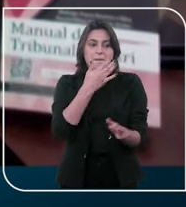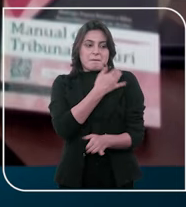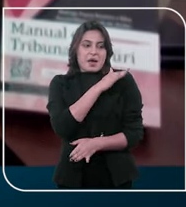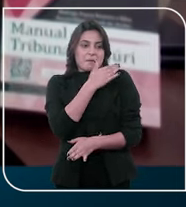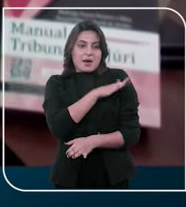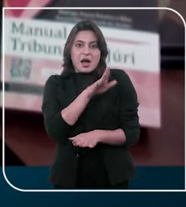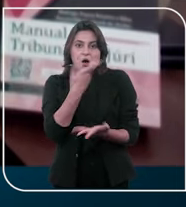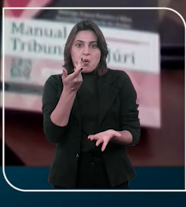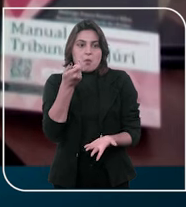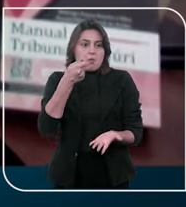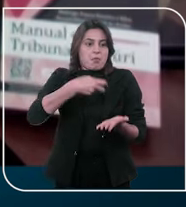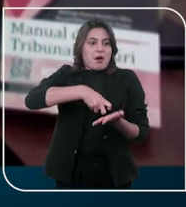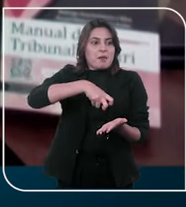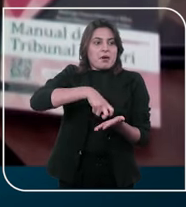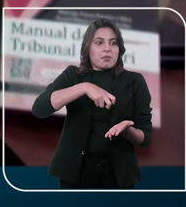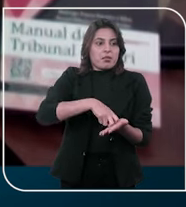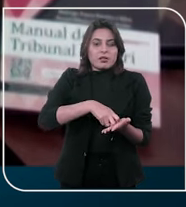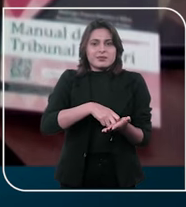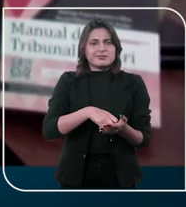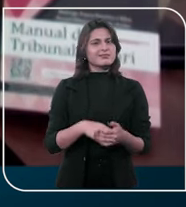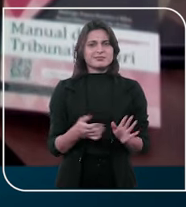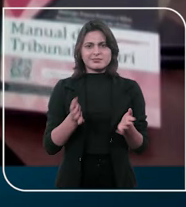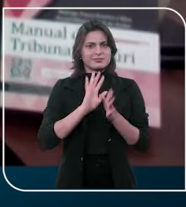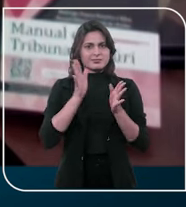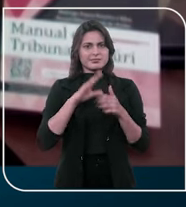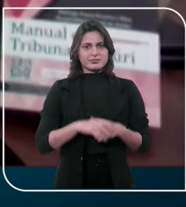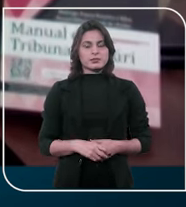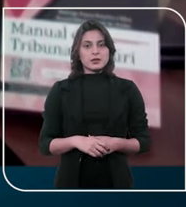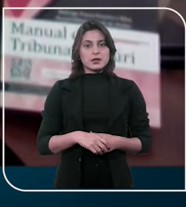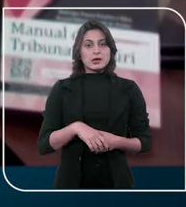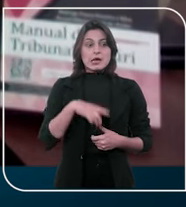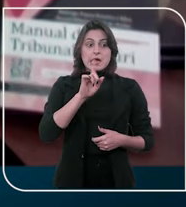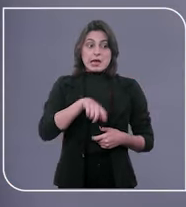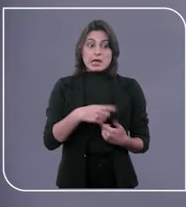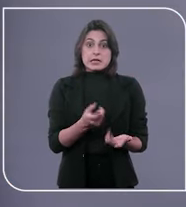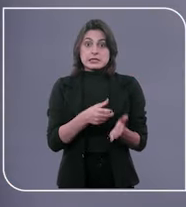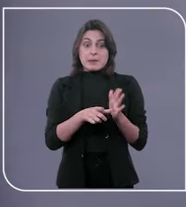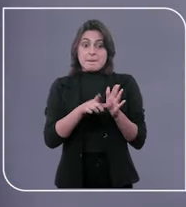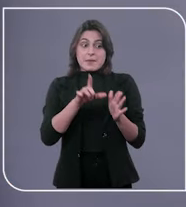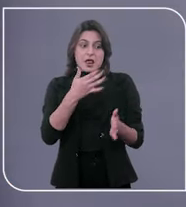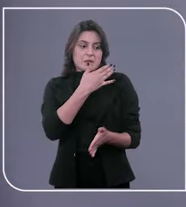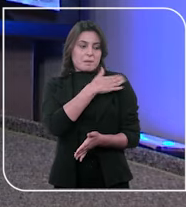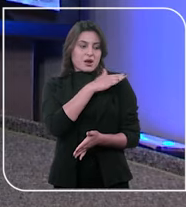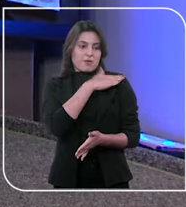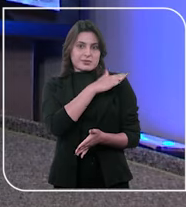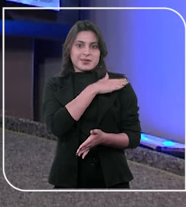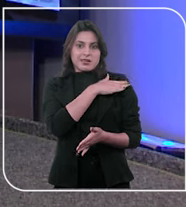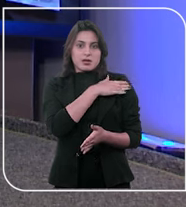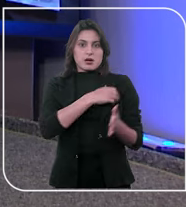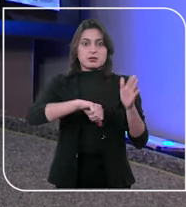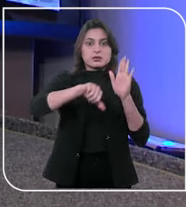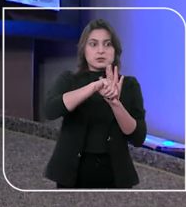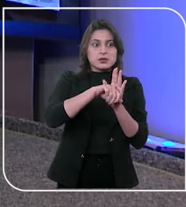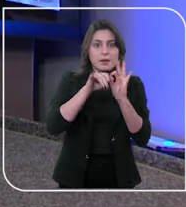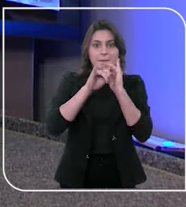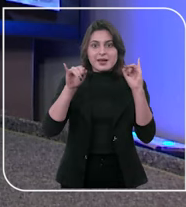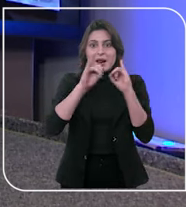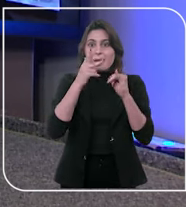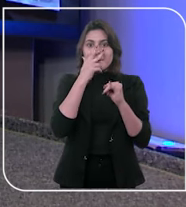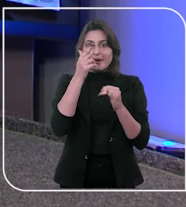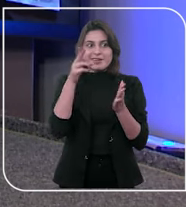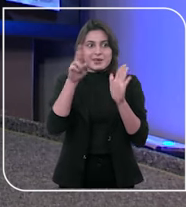crimes midiáticos é uma regra. Infelizmente, é uma regra. Só complementando aqui o que o Rodrigo vinha